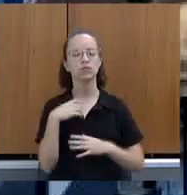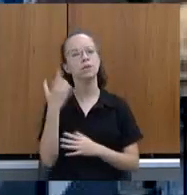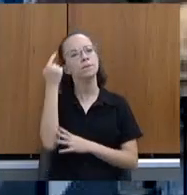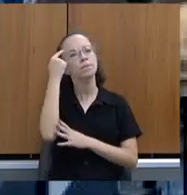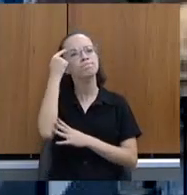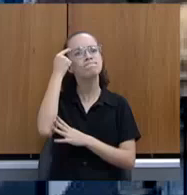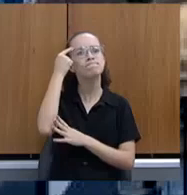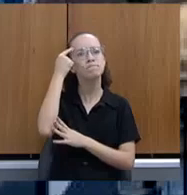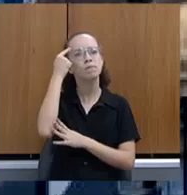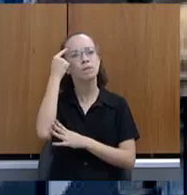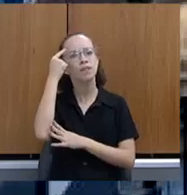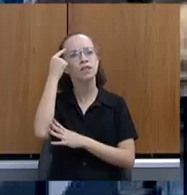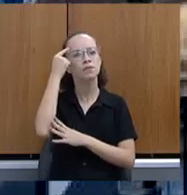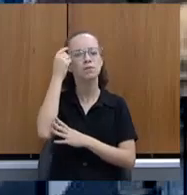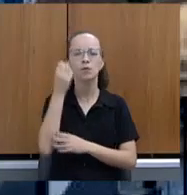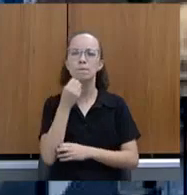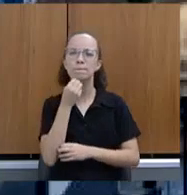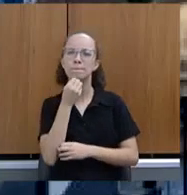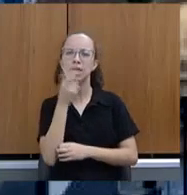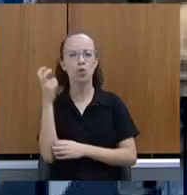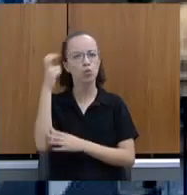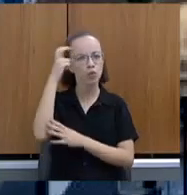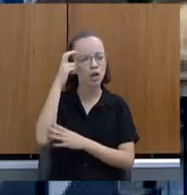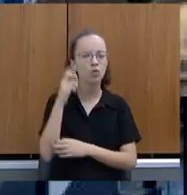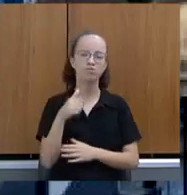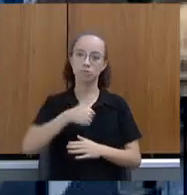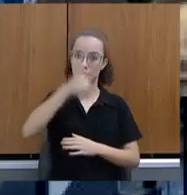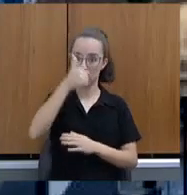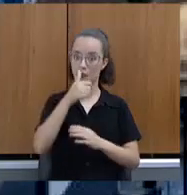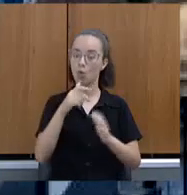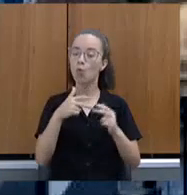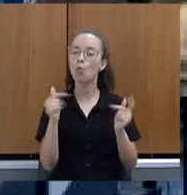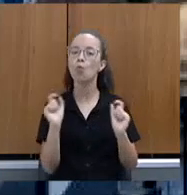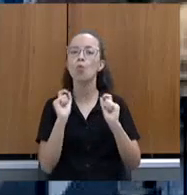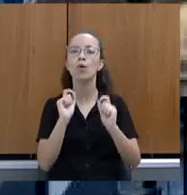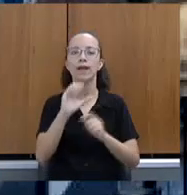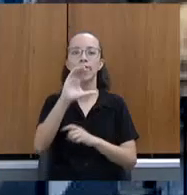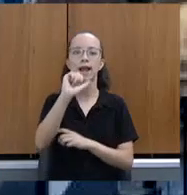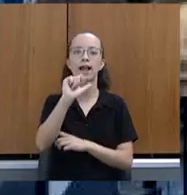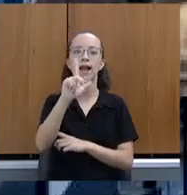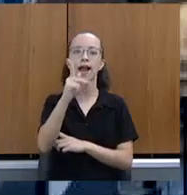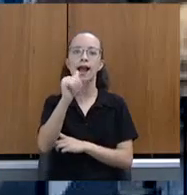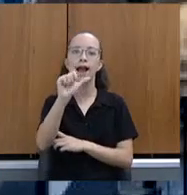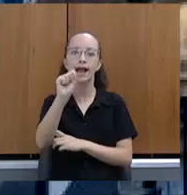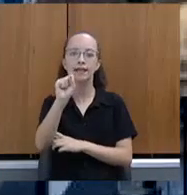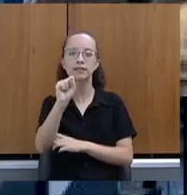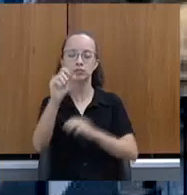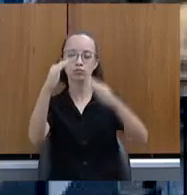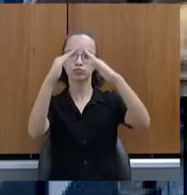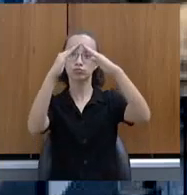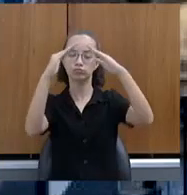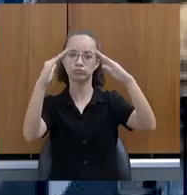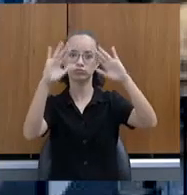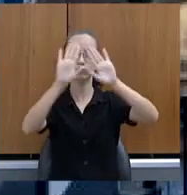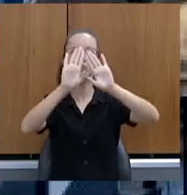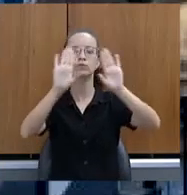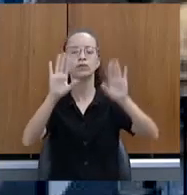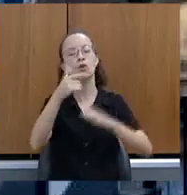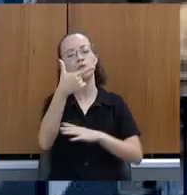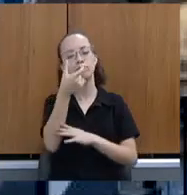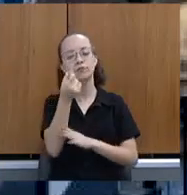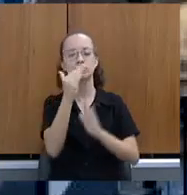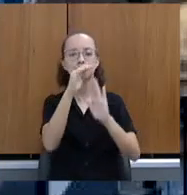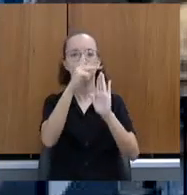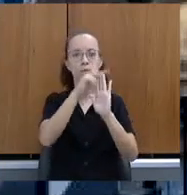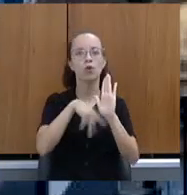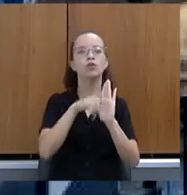para estabilizar o bem cultural primeiro momento são realmente as calhas e telhados e nós tivemos então 20 projetos